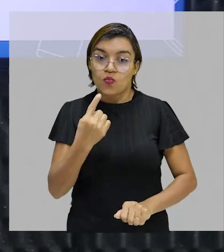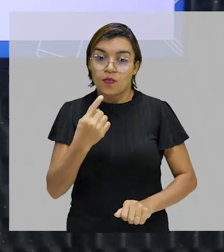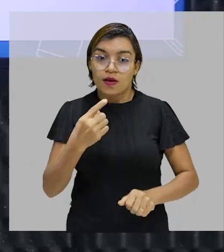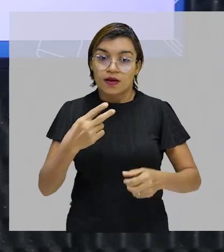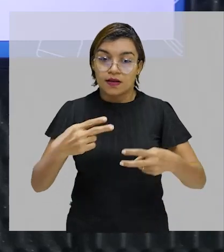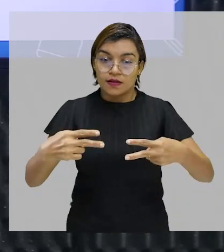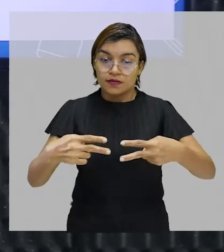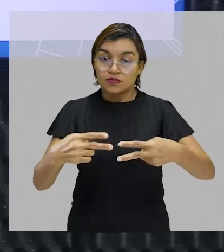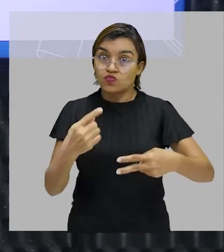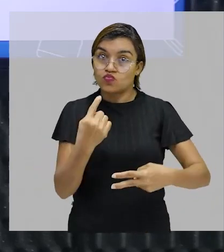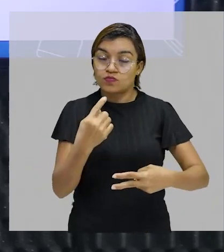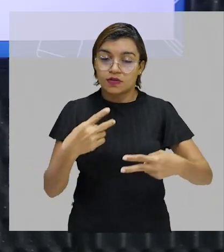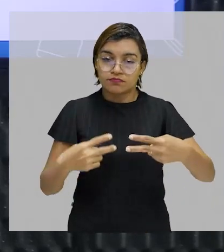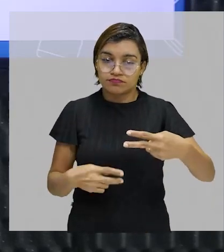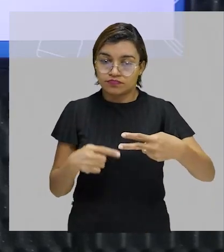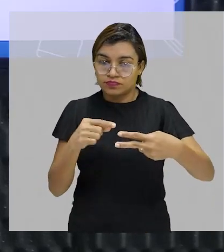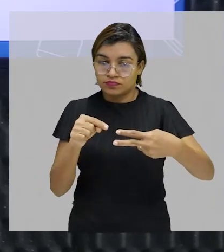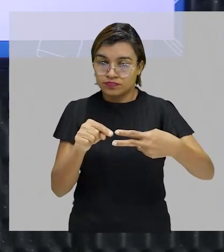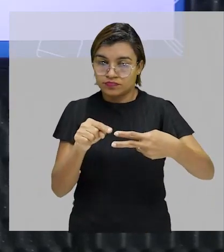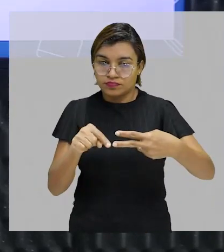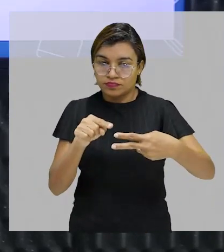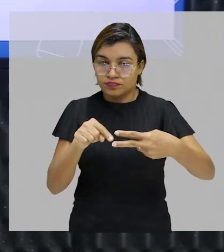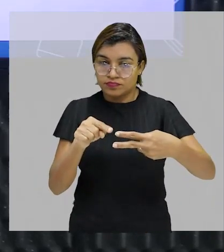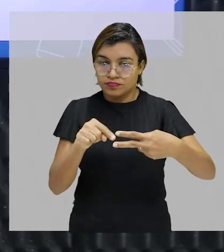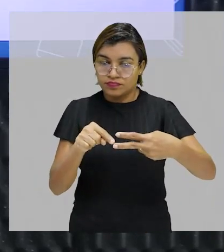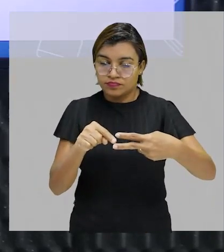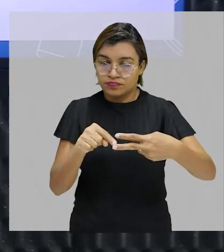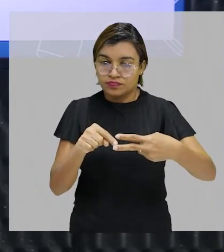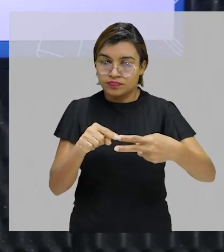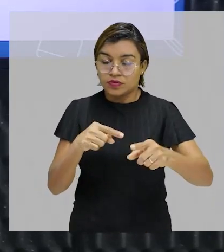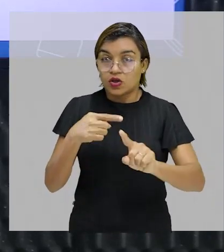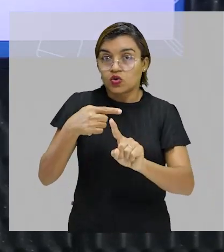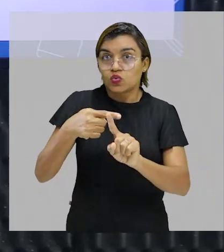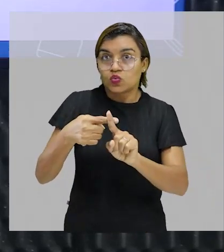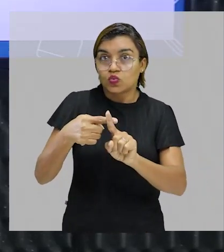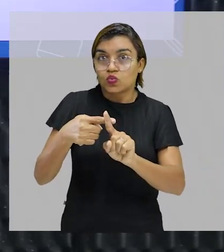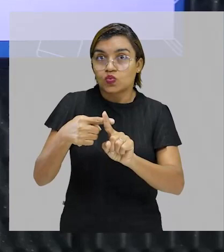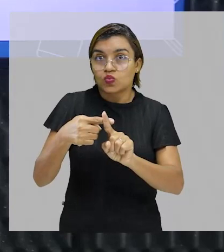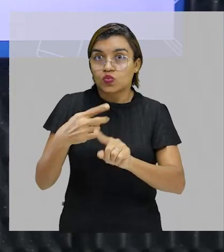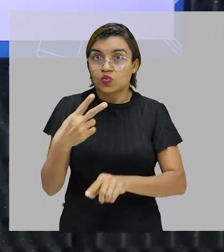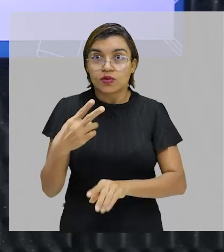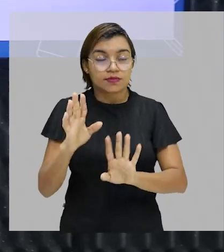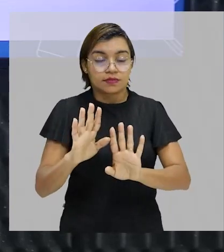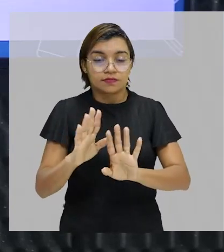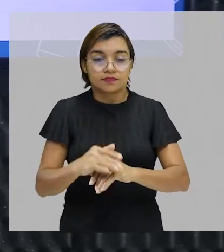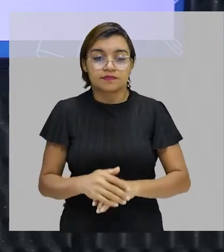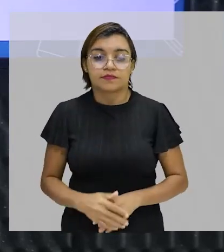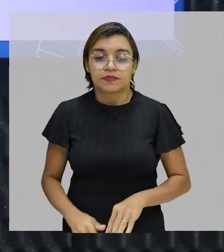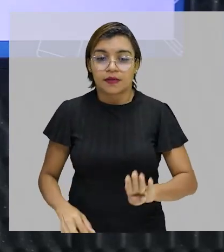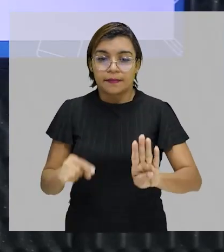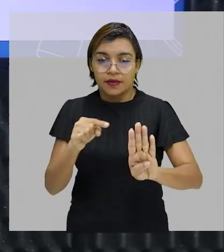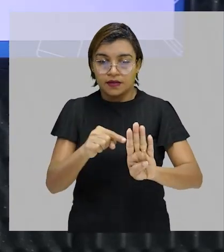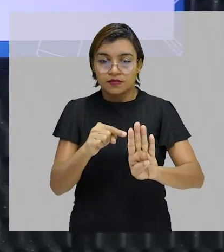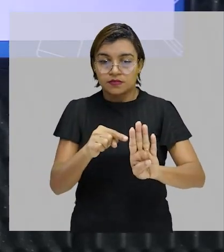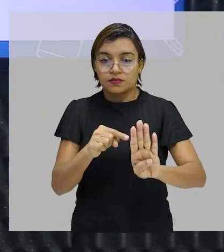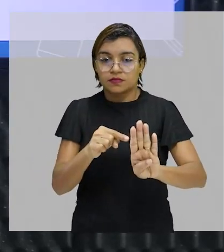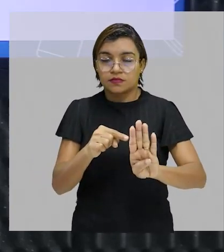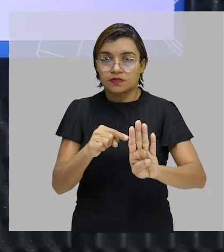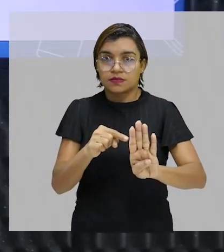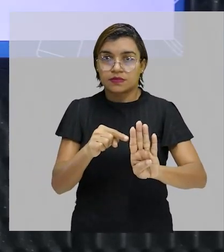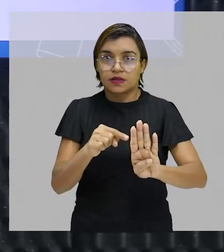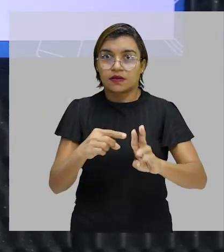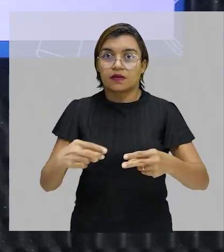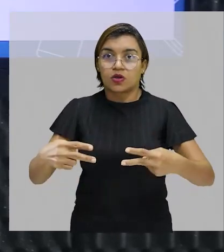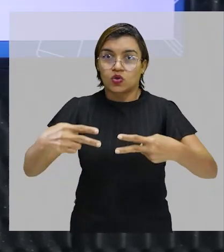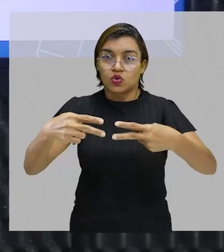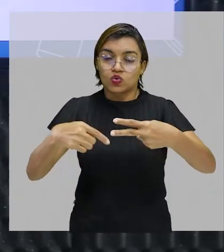dupla, então eu não posso sofrer duas adições. A letra B, eu tenho uma ligação dupla e uma ligação